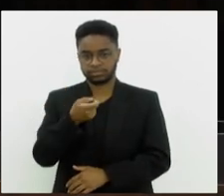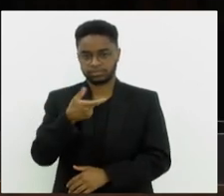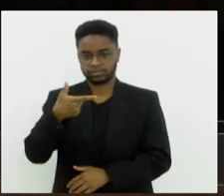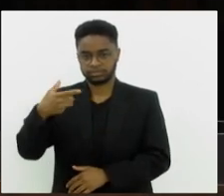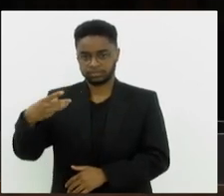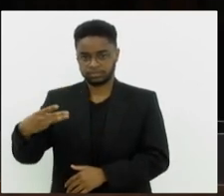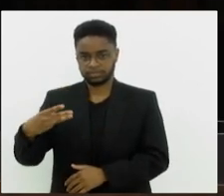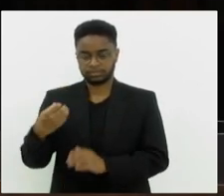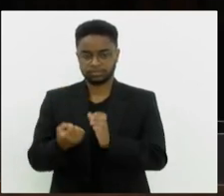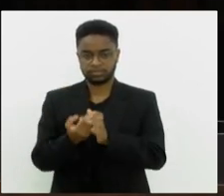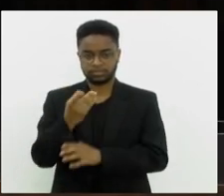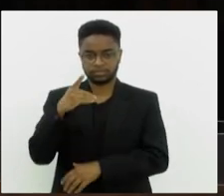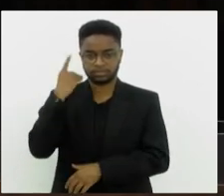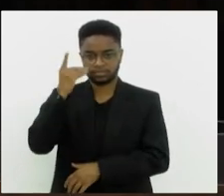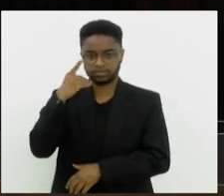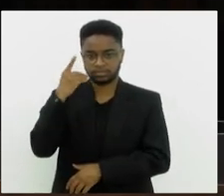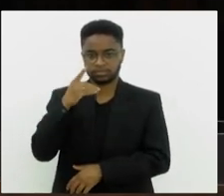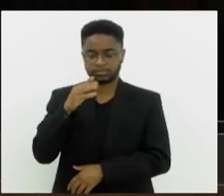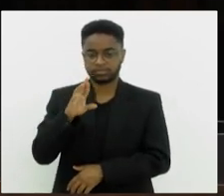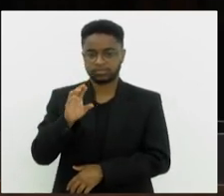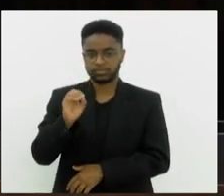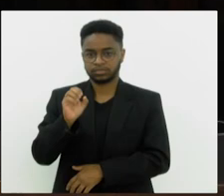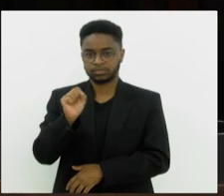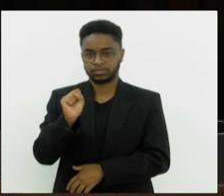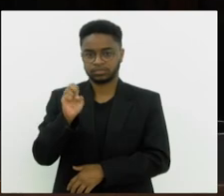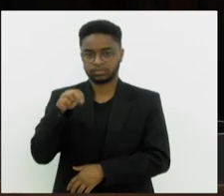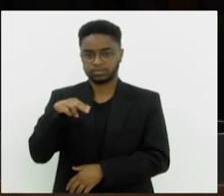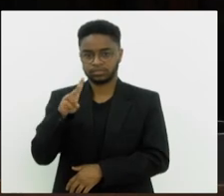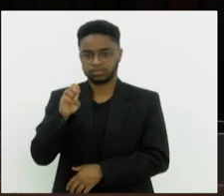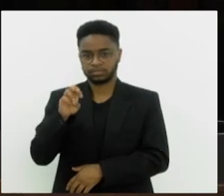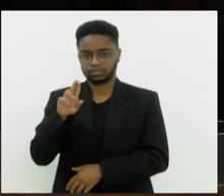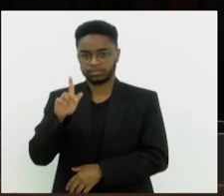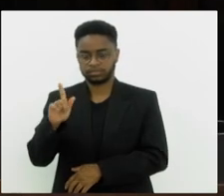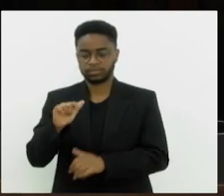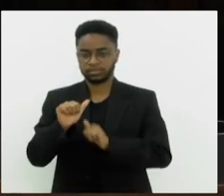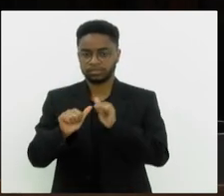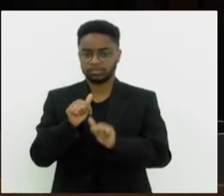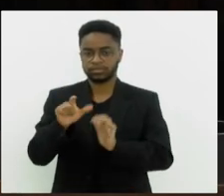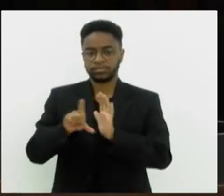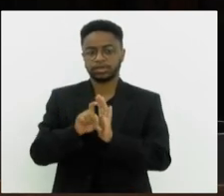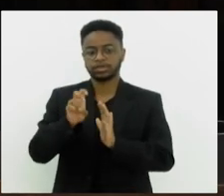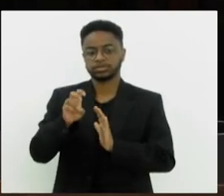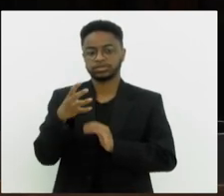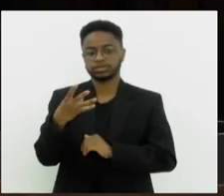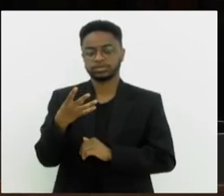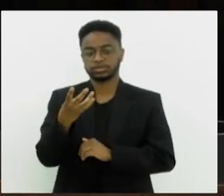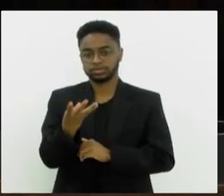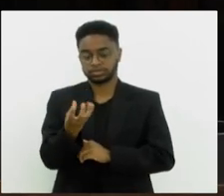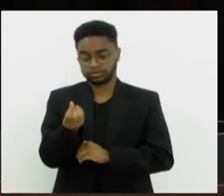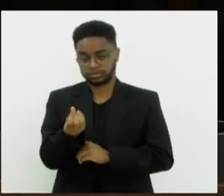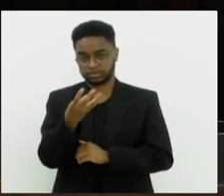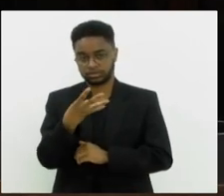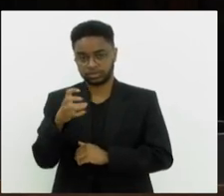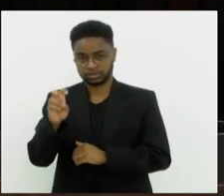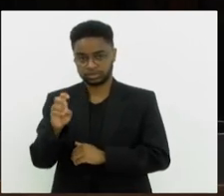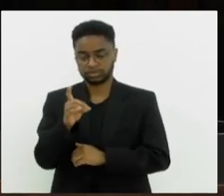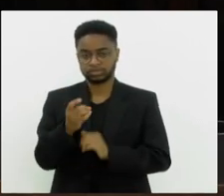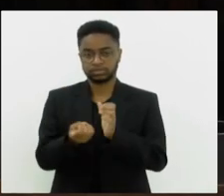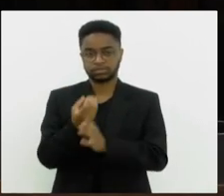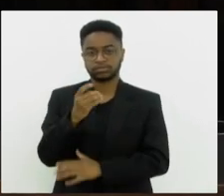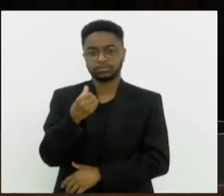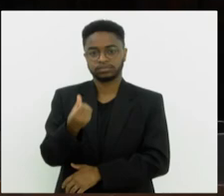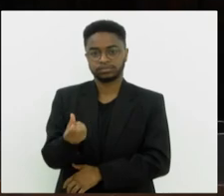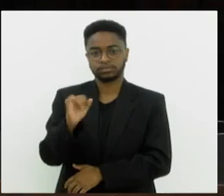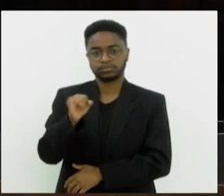1557/2023, de autoria do deputado Rosenberg Reis, que altera a lei 5.645, de 6 de janeiro